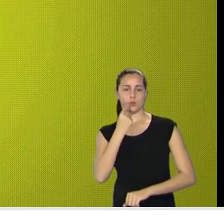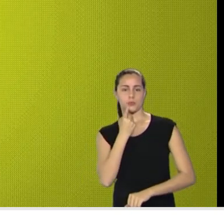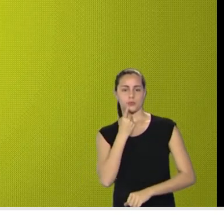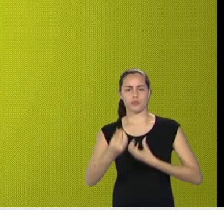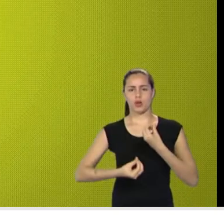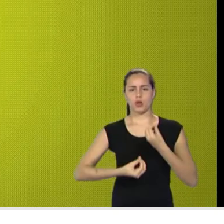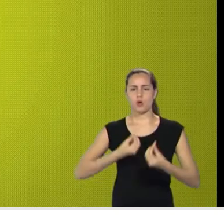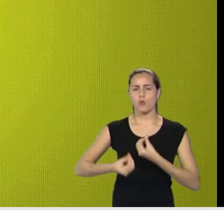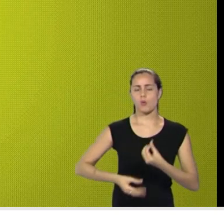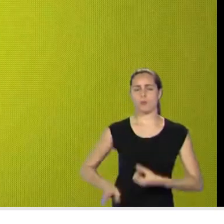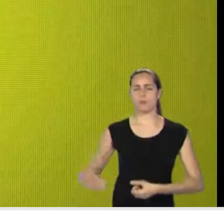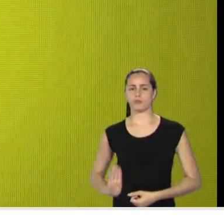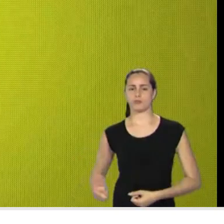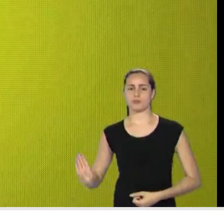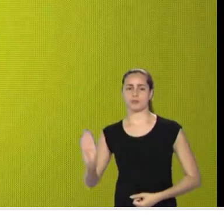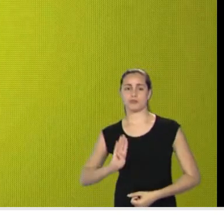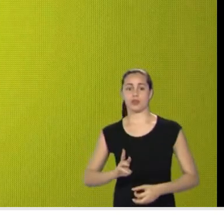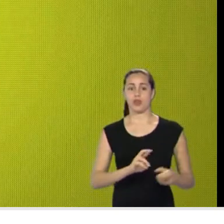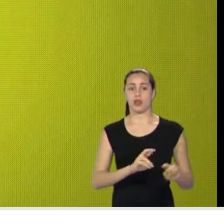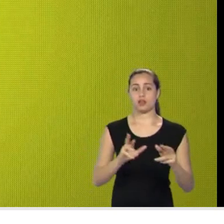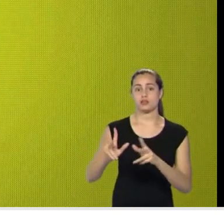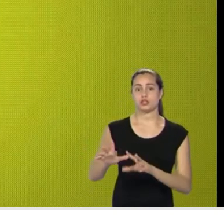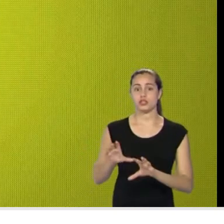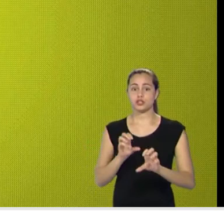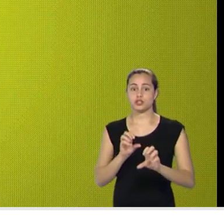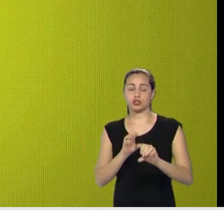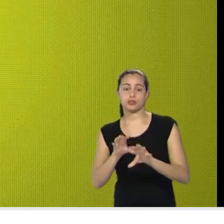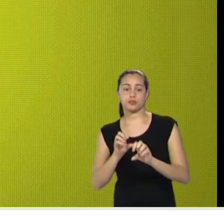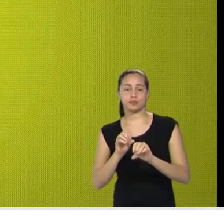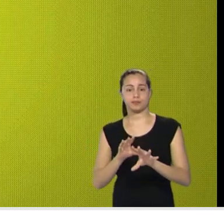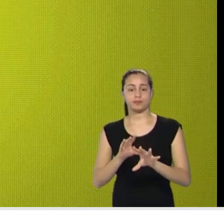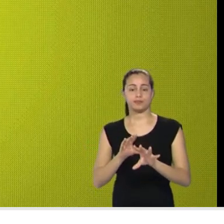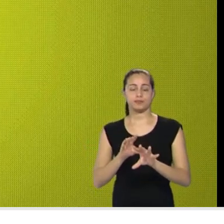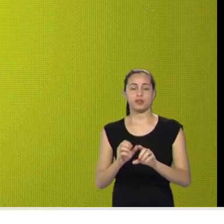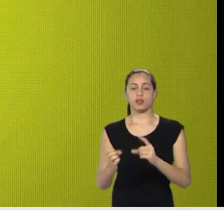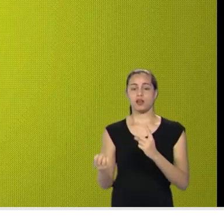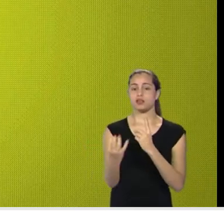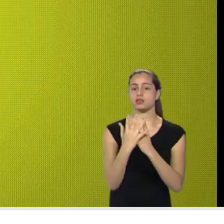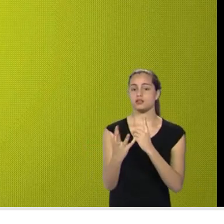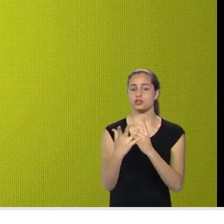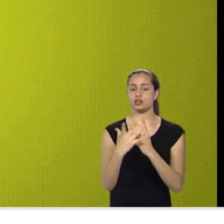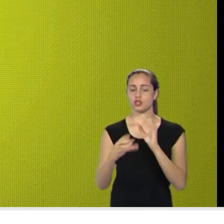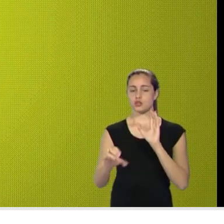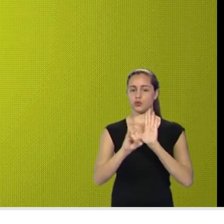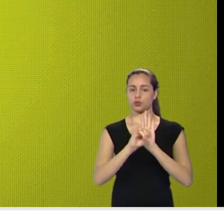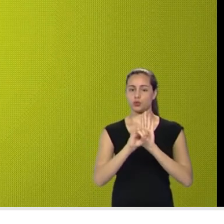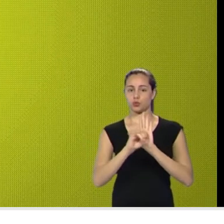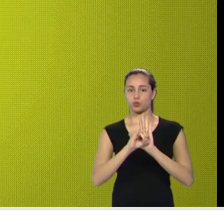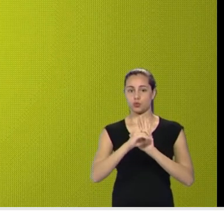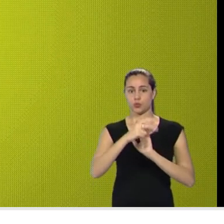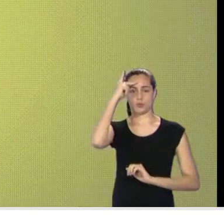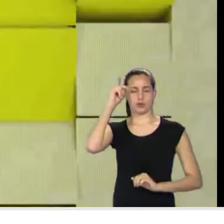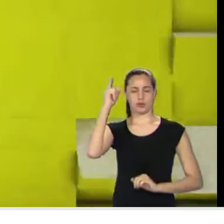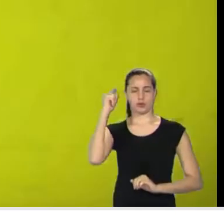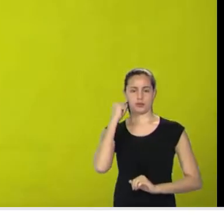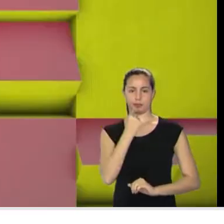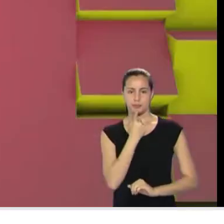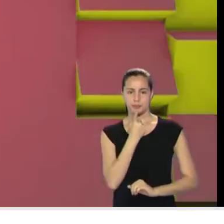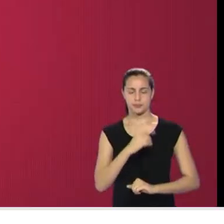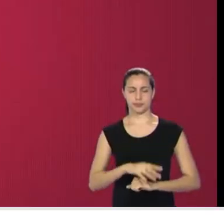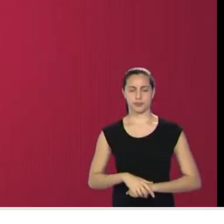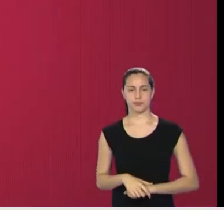as diferentes abordagens de ensino influem na construção da identidade das pessoas surdas. Imagine que você